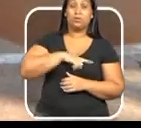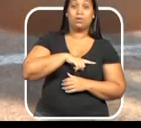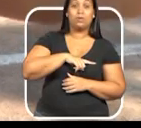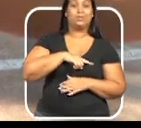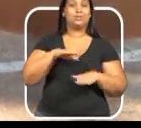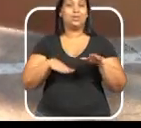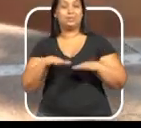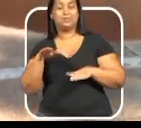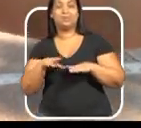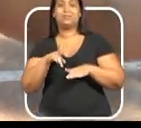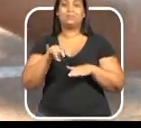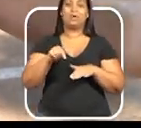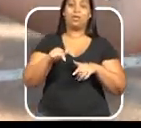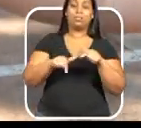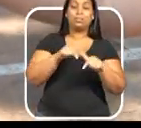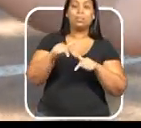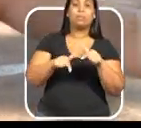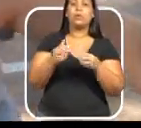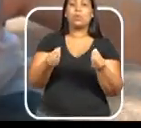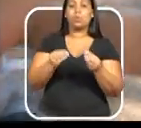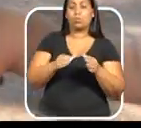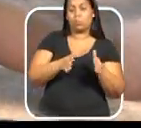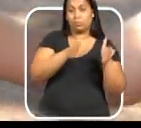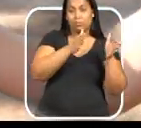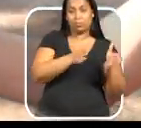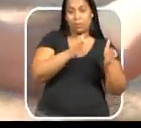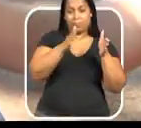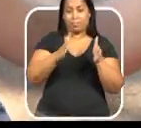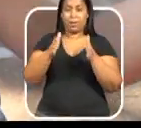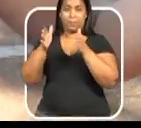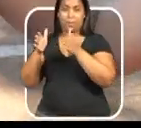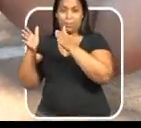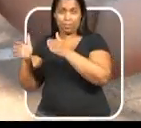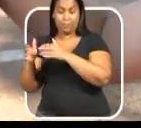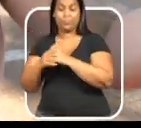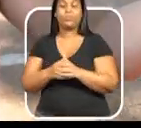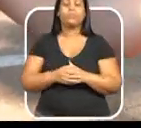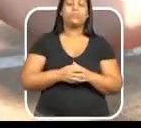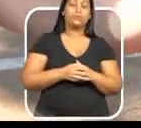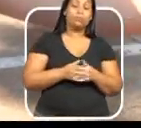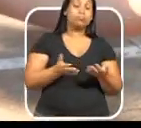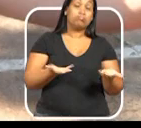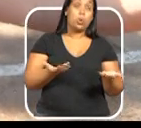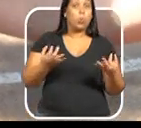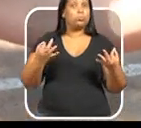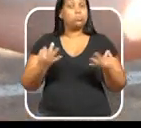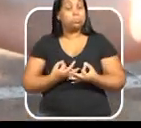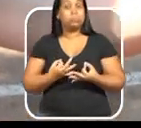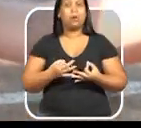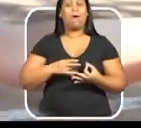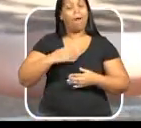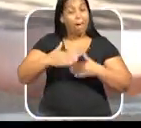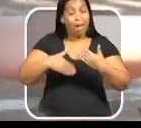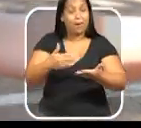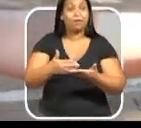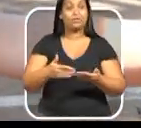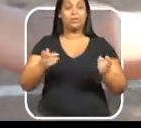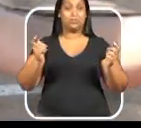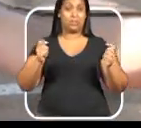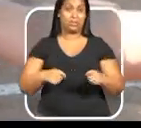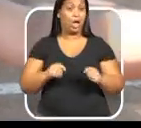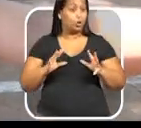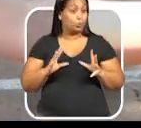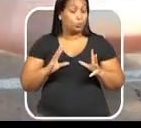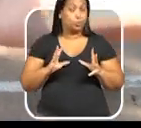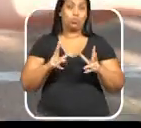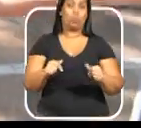vezes, a gente vai trabalhando com etapas, tá? E não necessariamente você consegue avançar